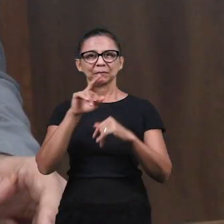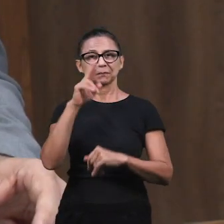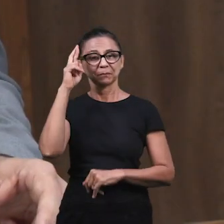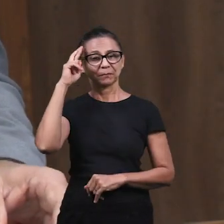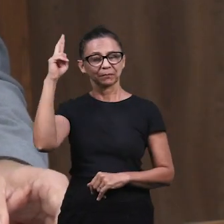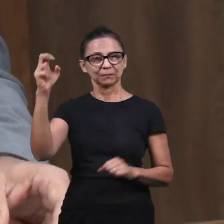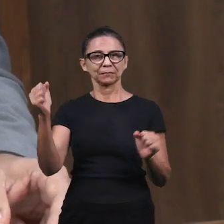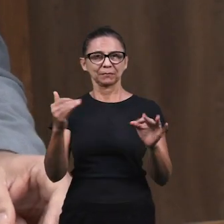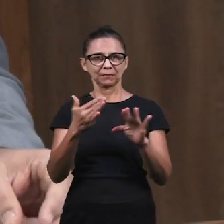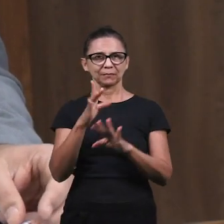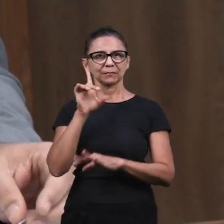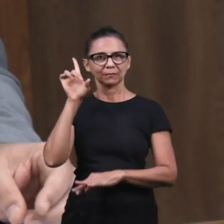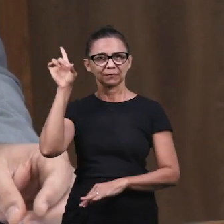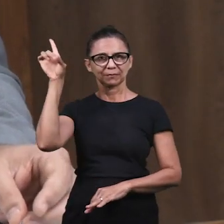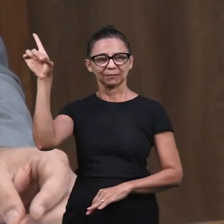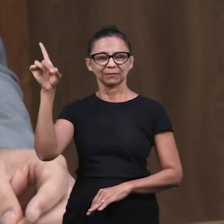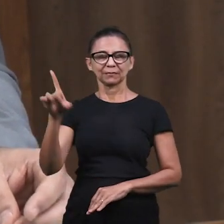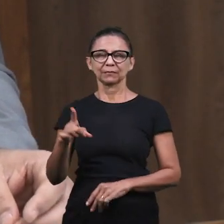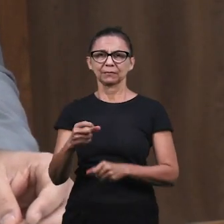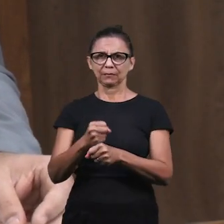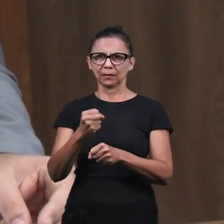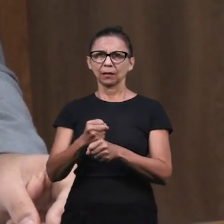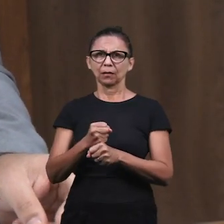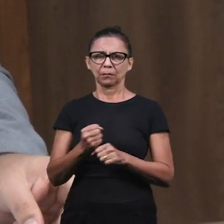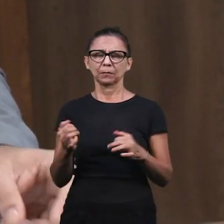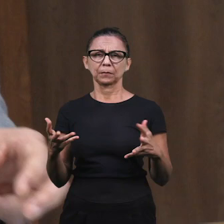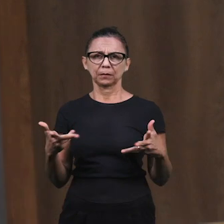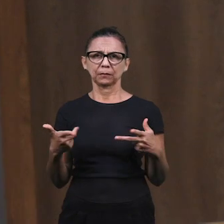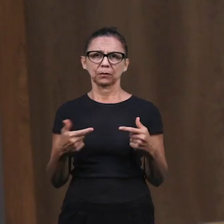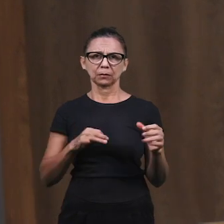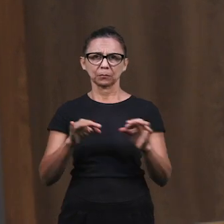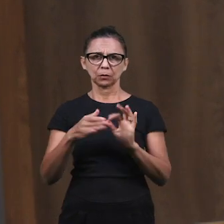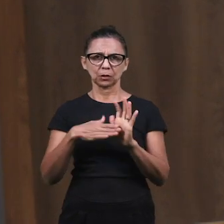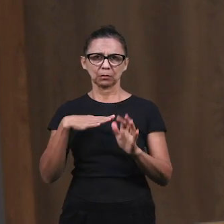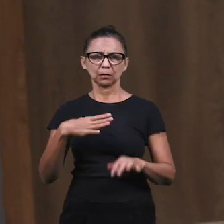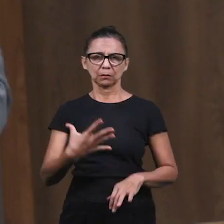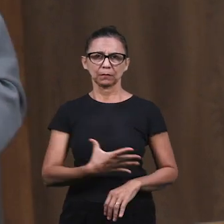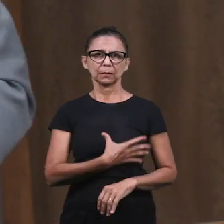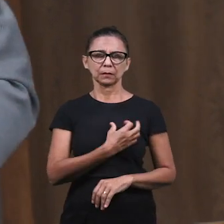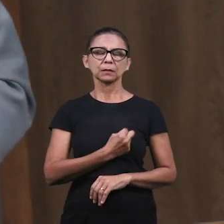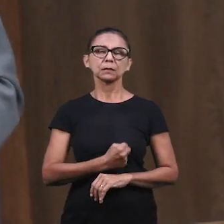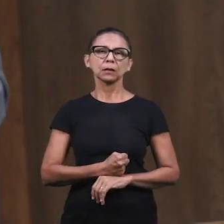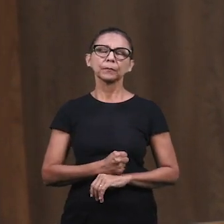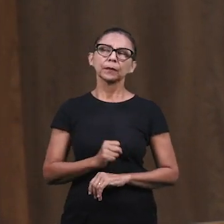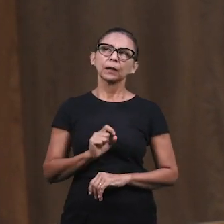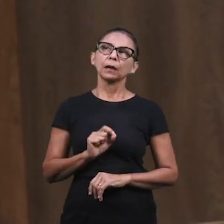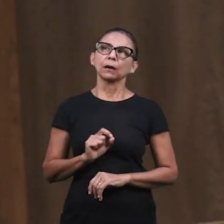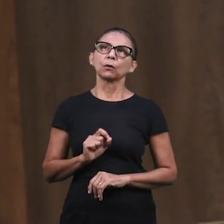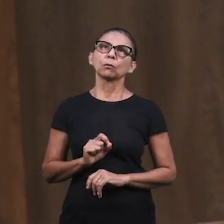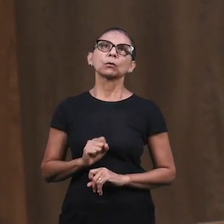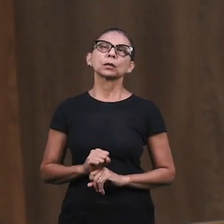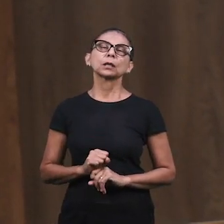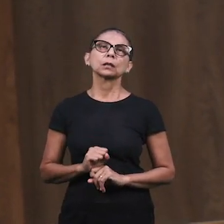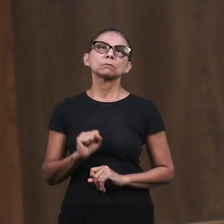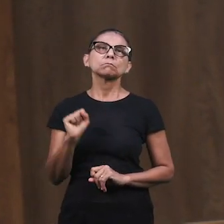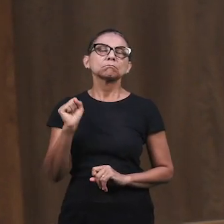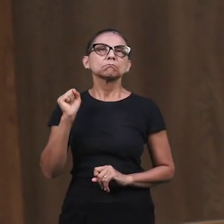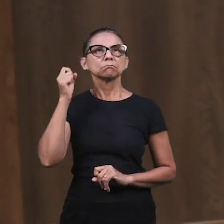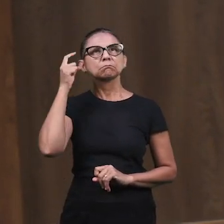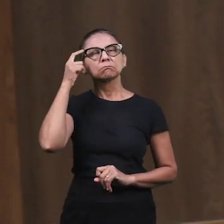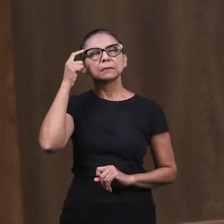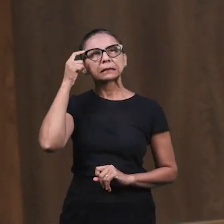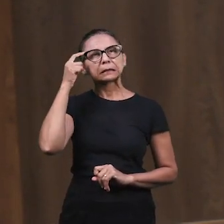Louvado seja o nome do Senhor. Glória a Deus pela sua obra. Glória a Deus. Irmãos, é algo que nos leva